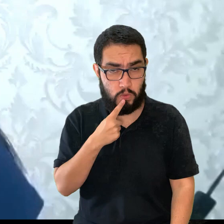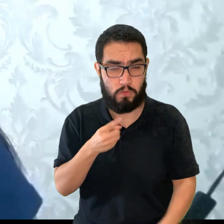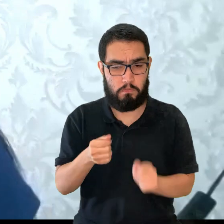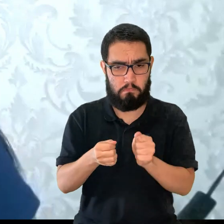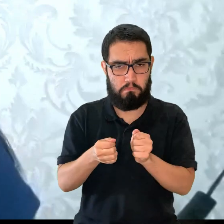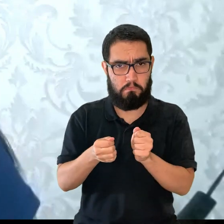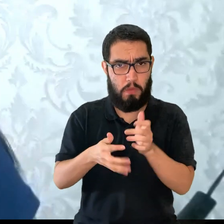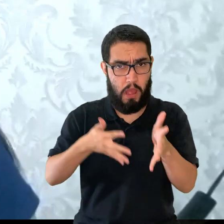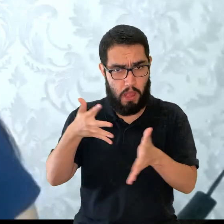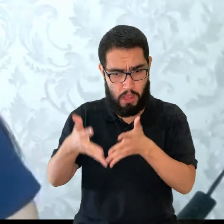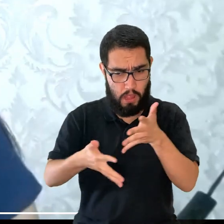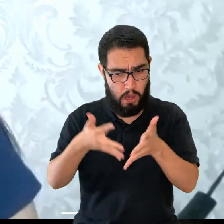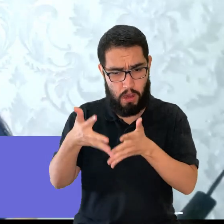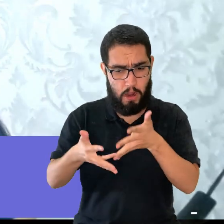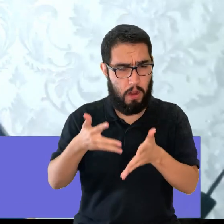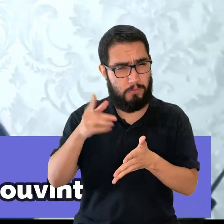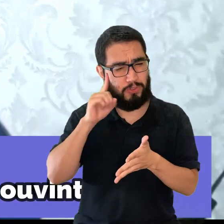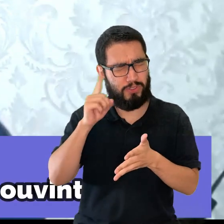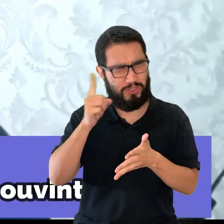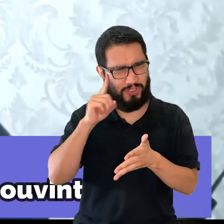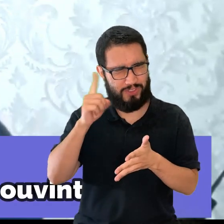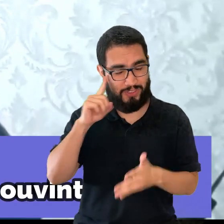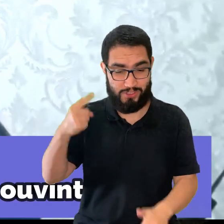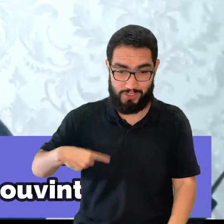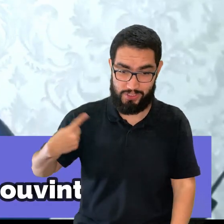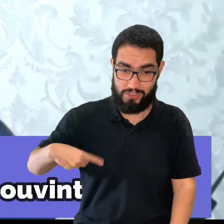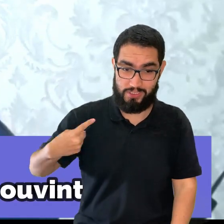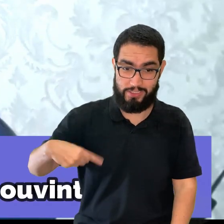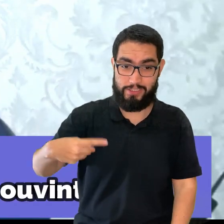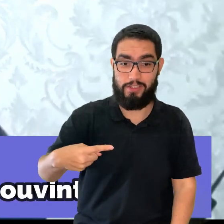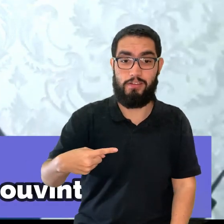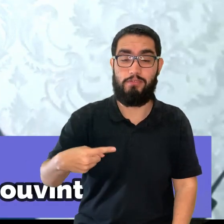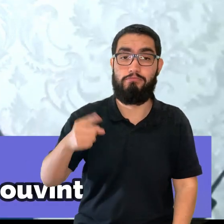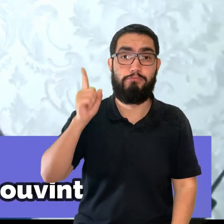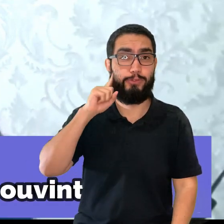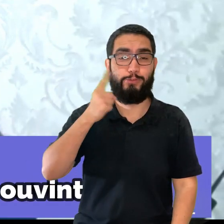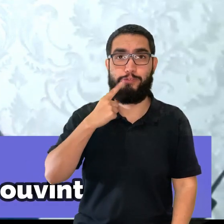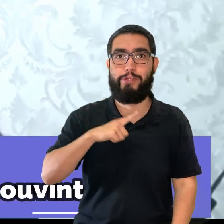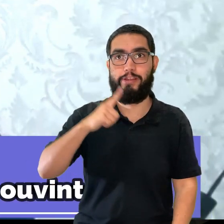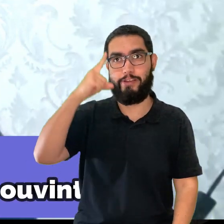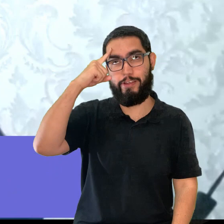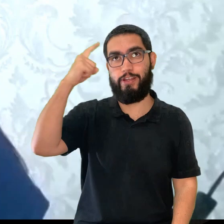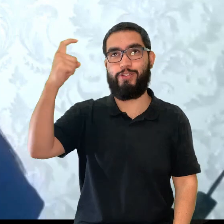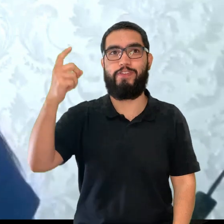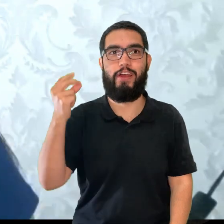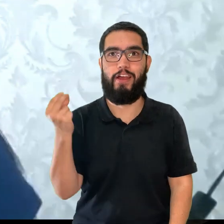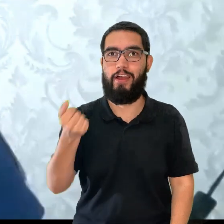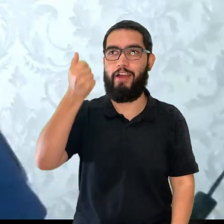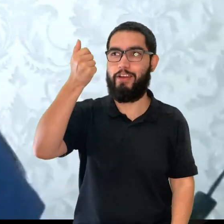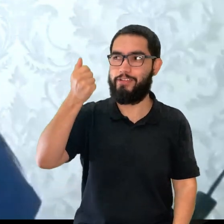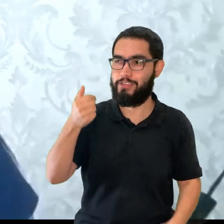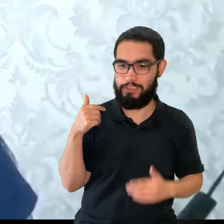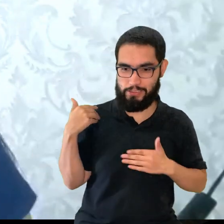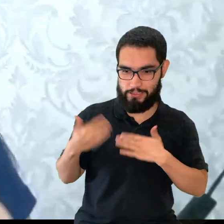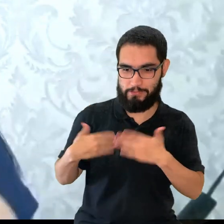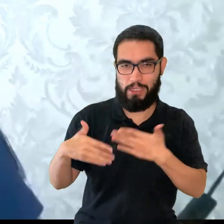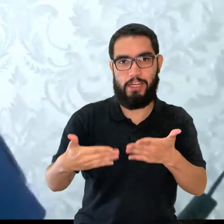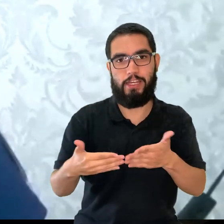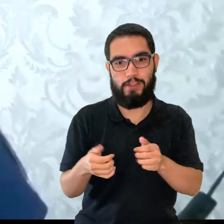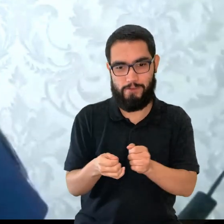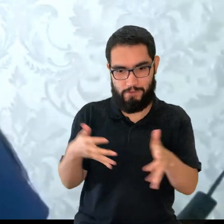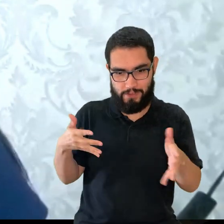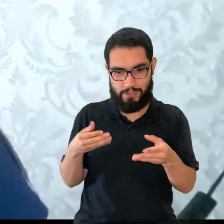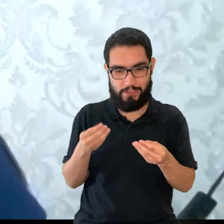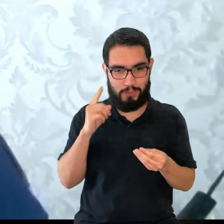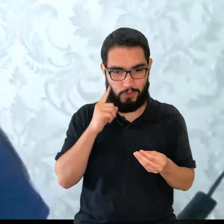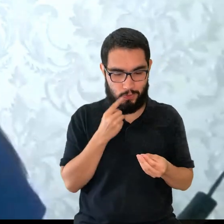que faz uso da língua de sinais diariamente, às vezes tem mais criatividade, desempenho,